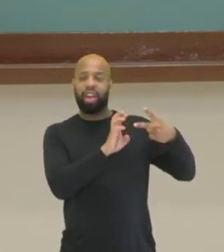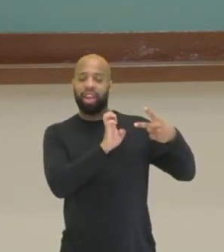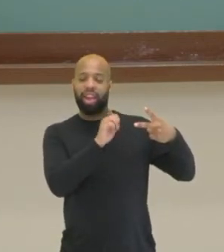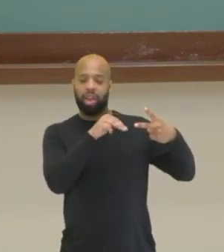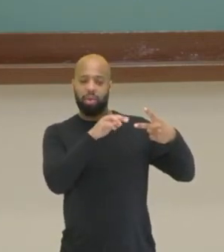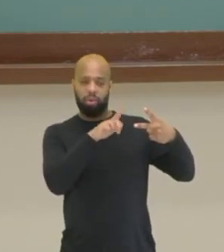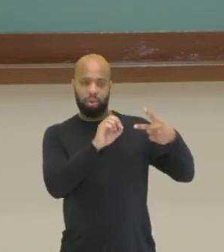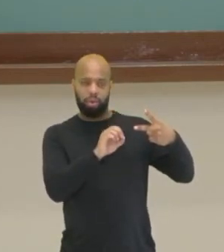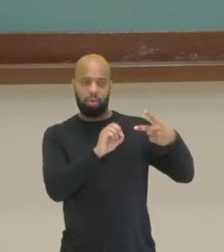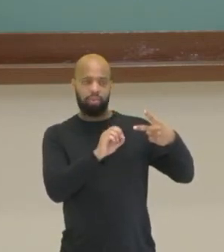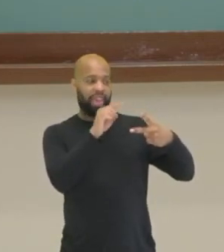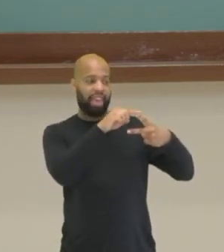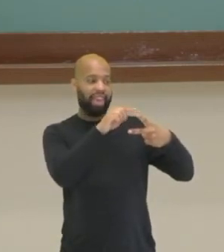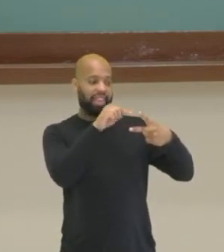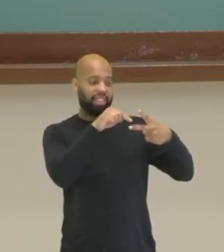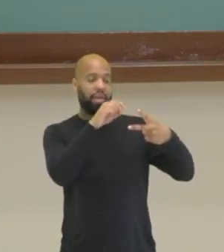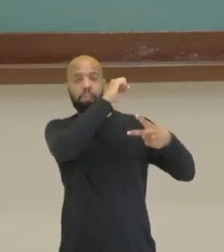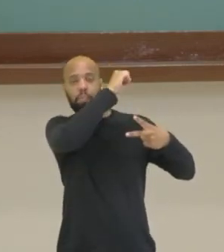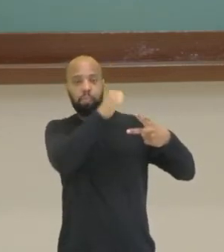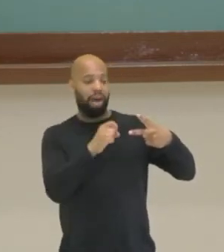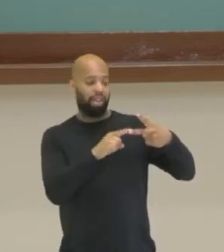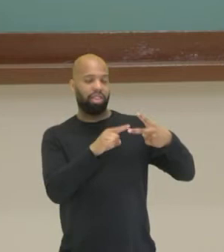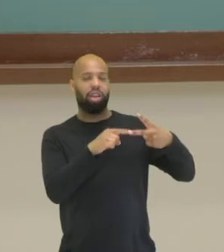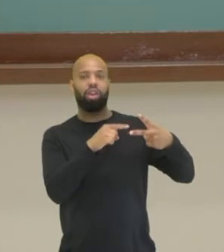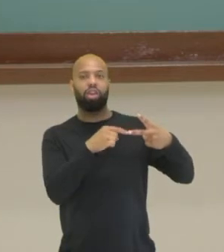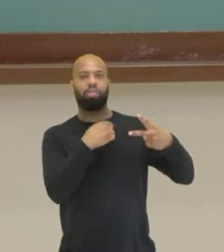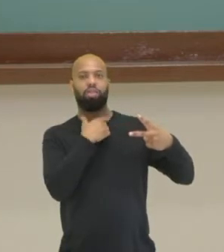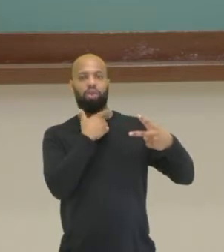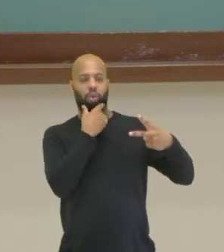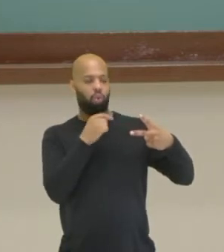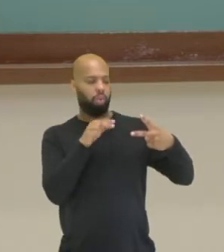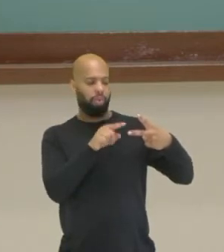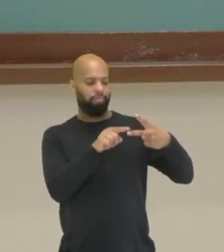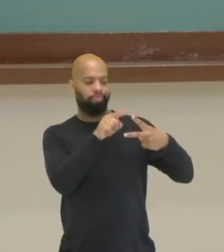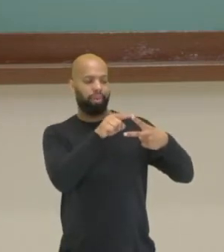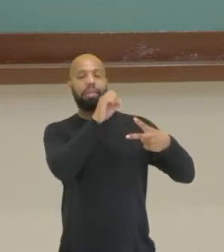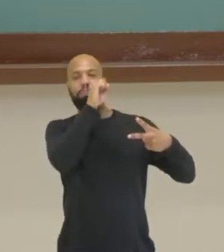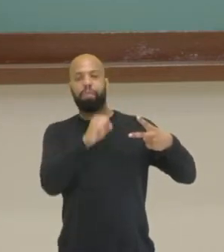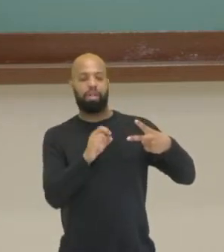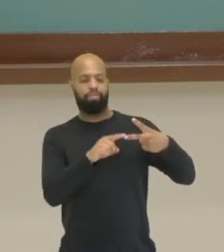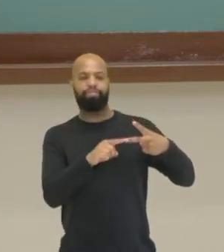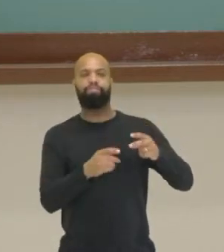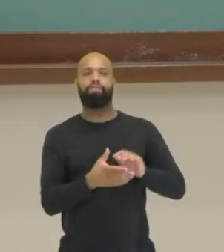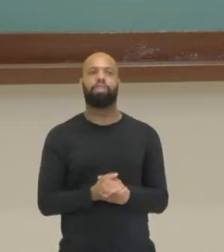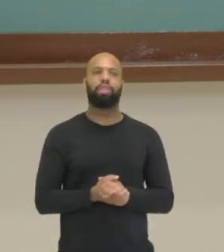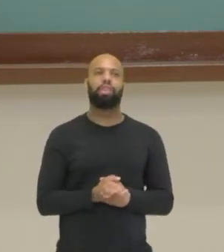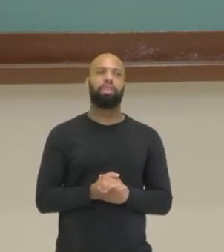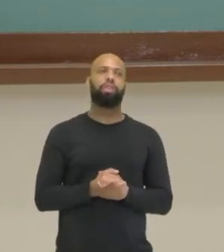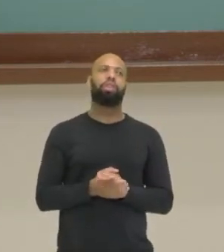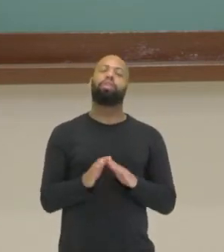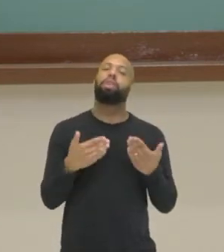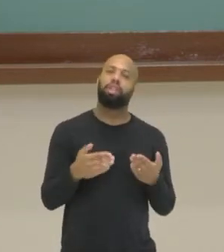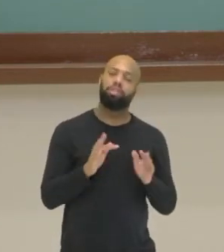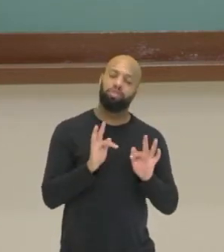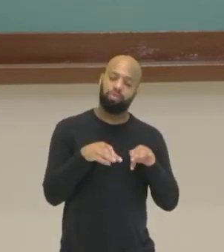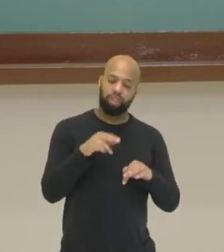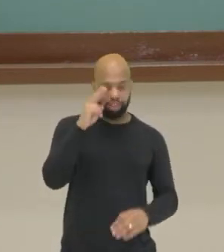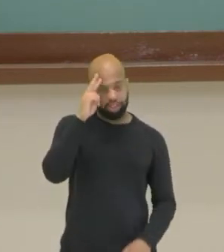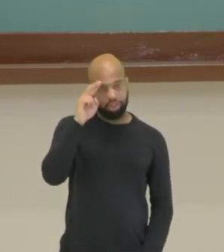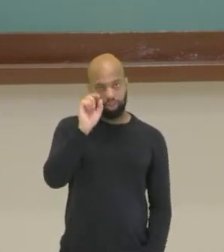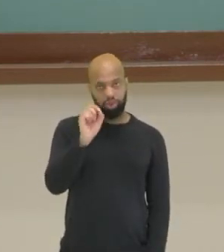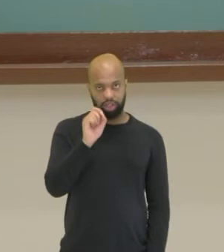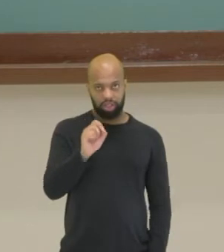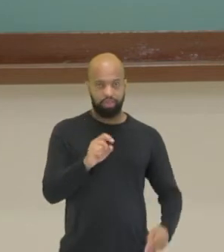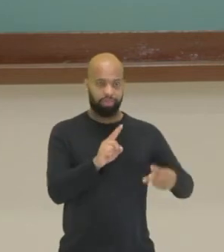situação, Rômulo acaba matando Remo. E, não sei se é moral da história, final da história, Rômulo se